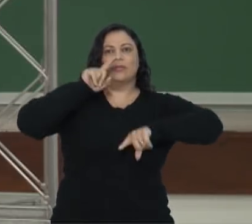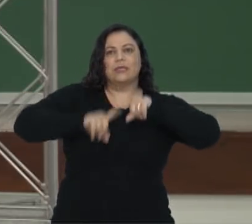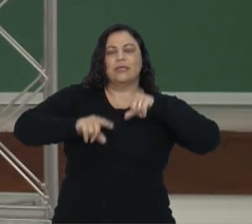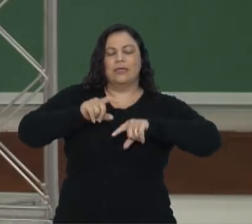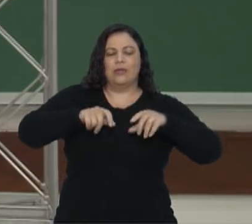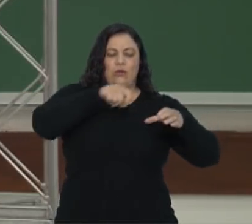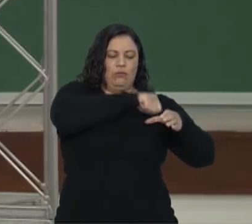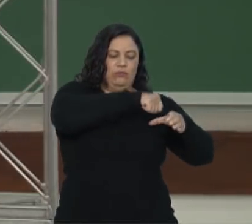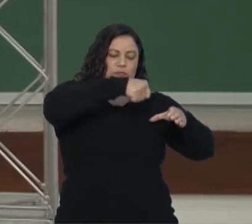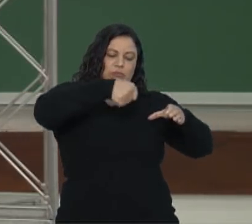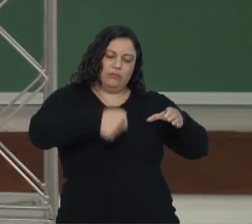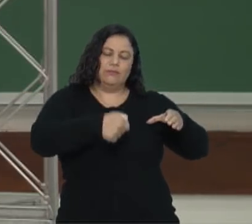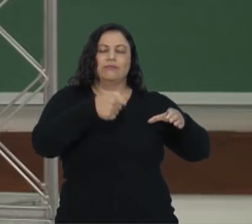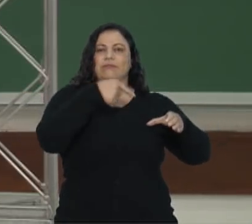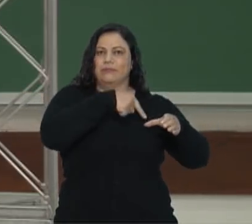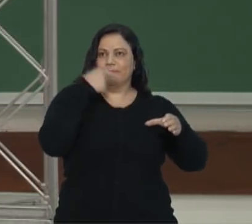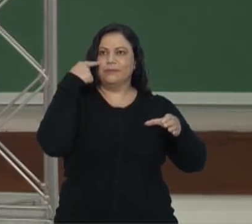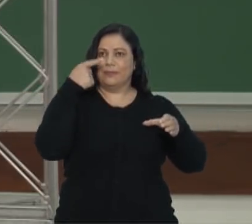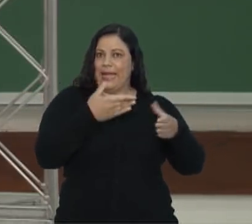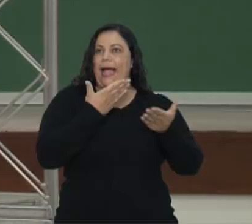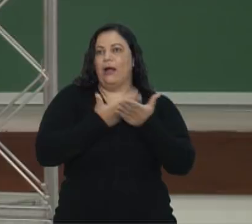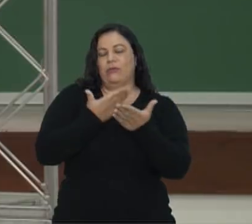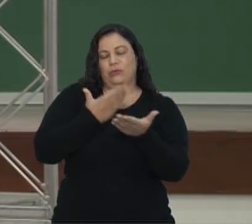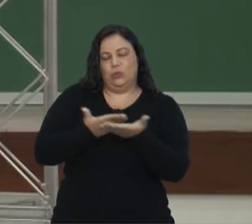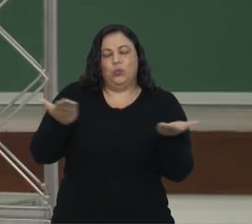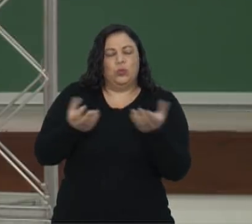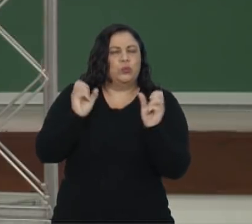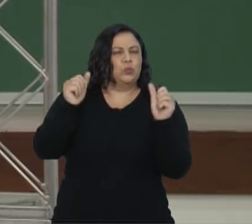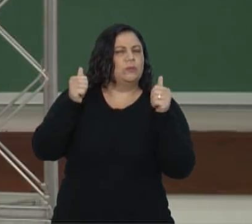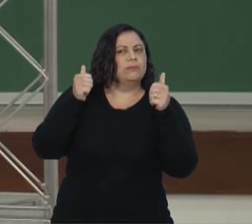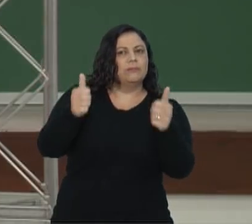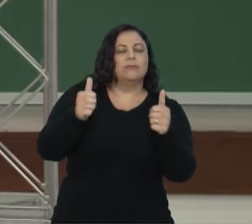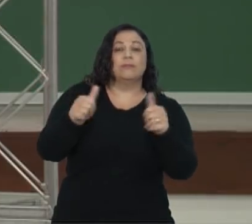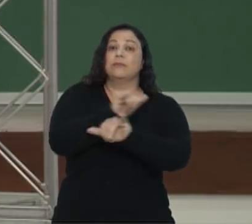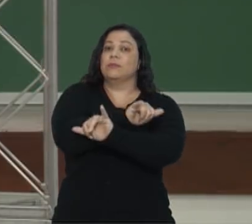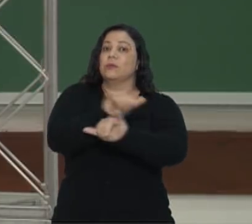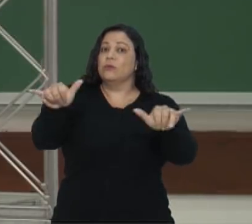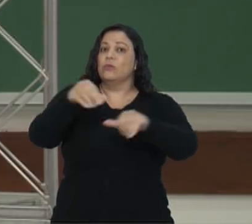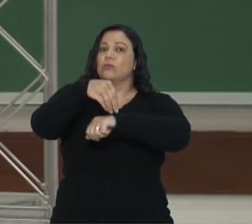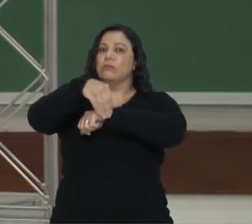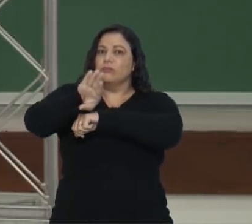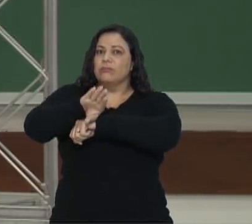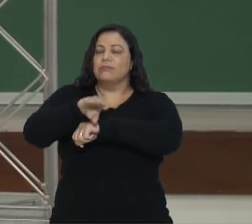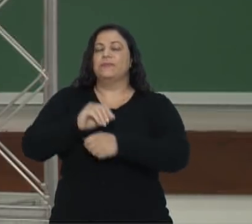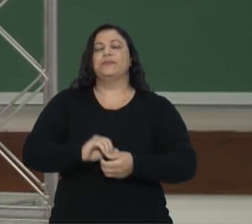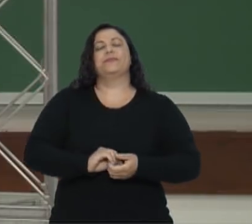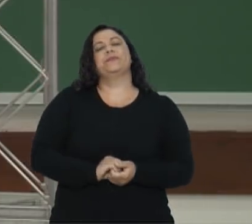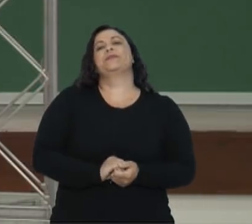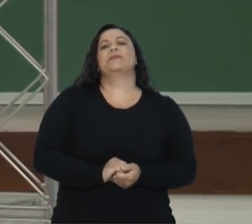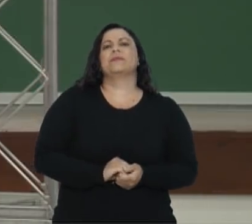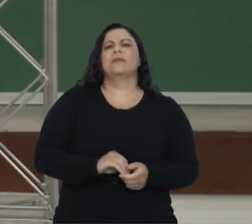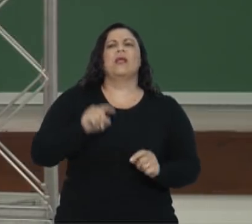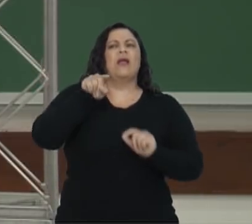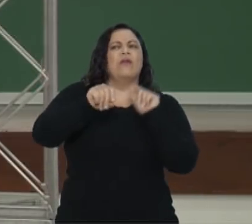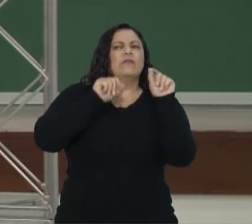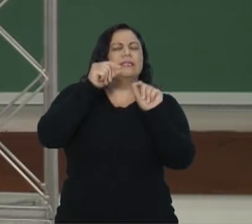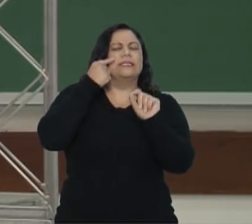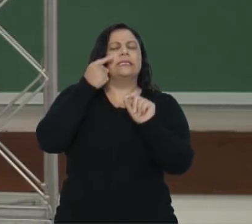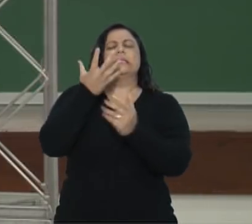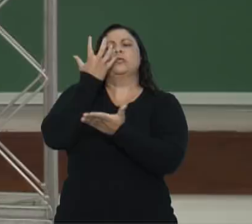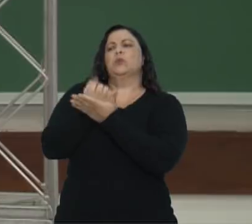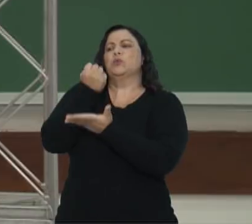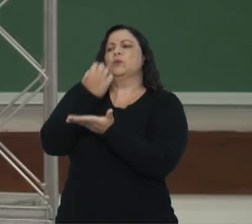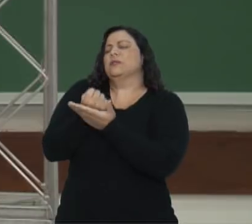para acompanhar a aula de hoje? Ótimo! Mas tem outros recadinhos importantes que vocês têm que saber. Vocês estão acessando a aula por